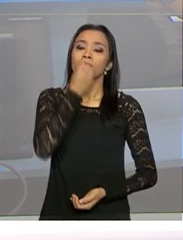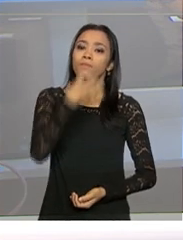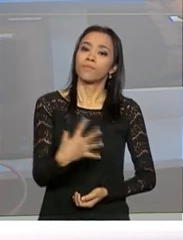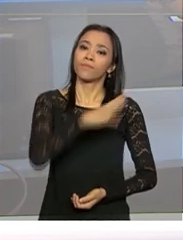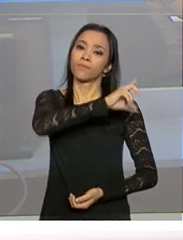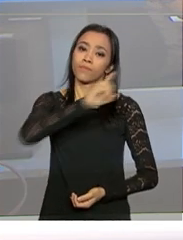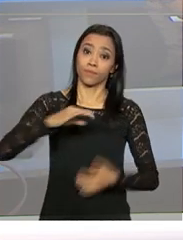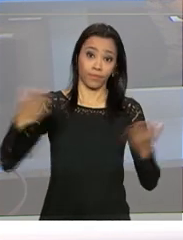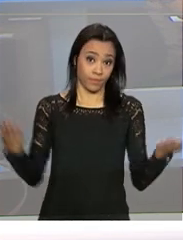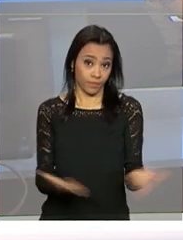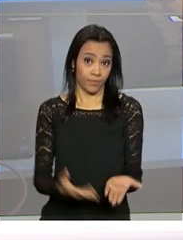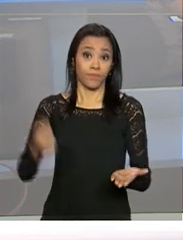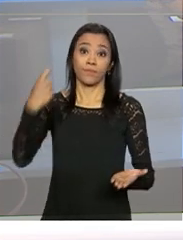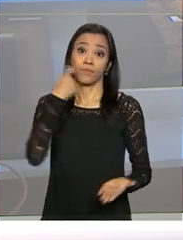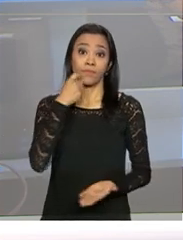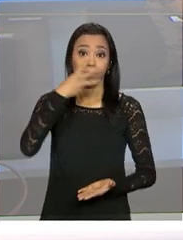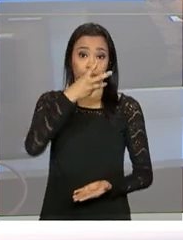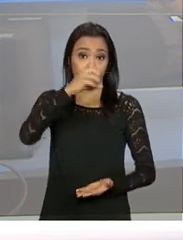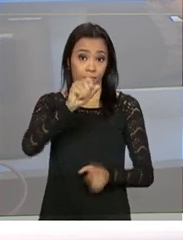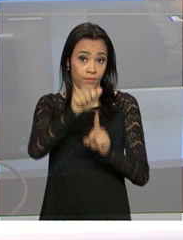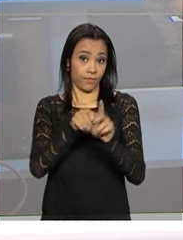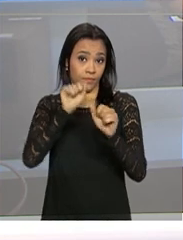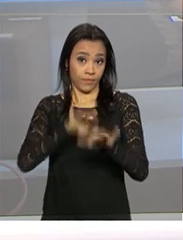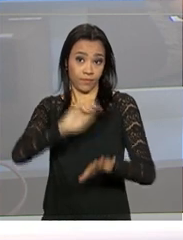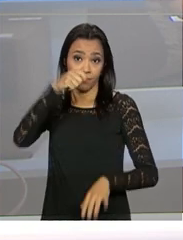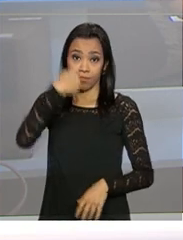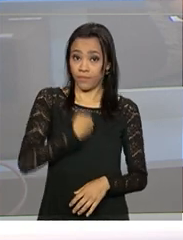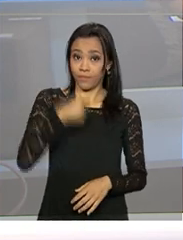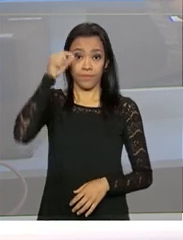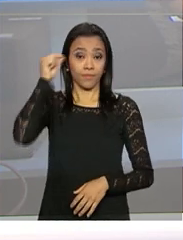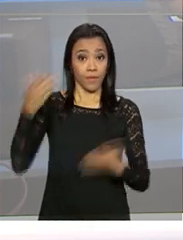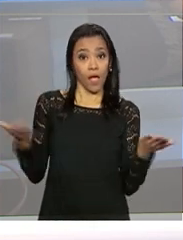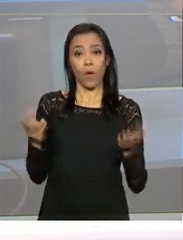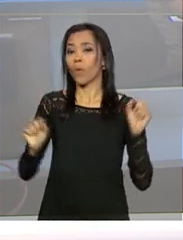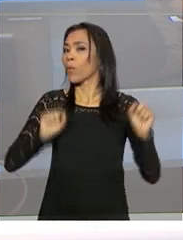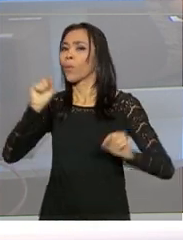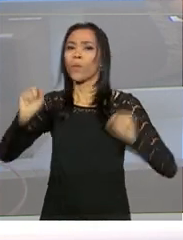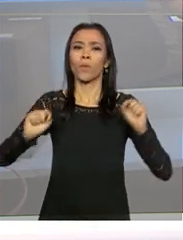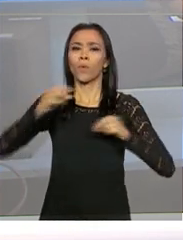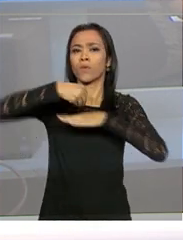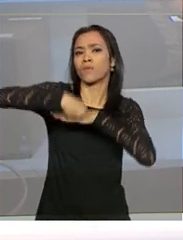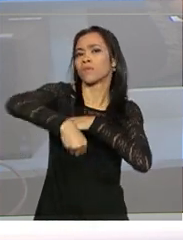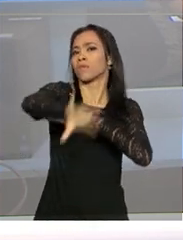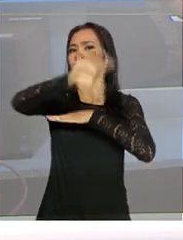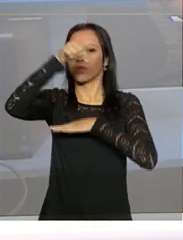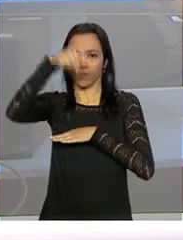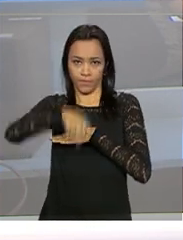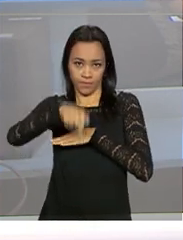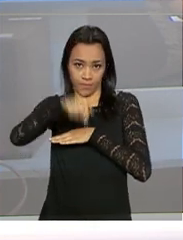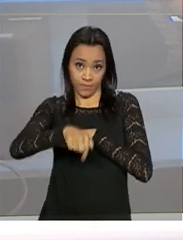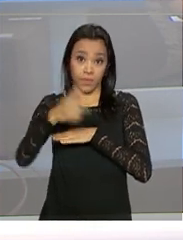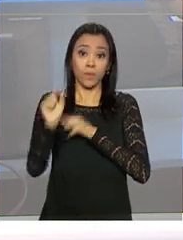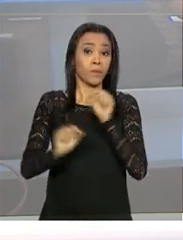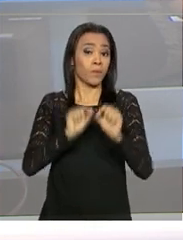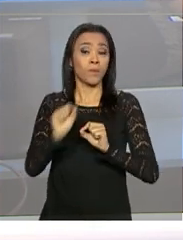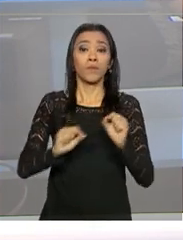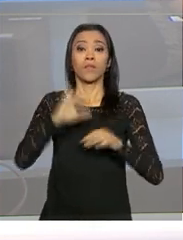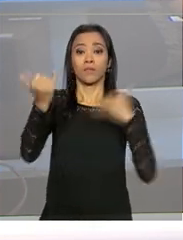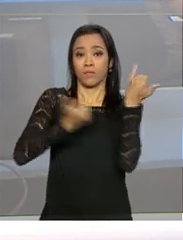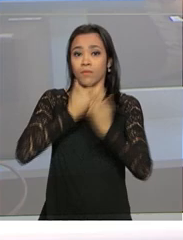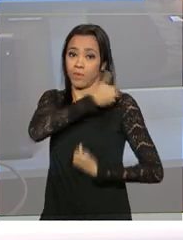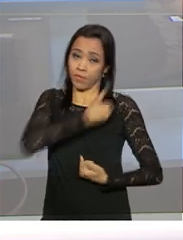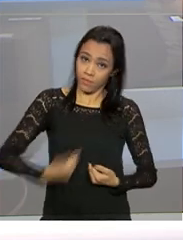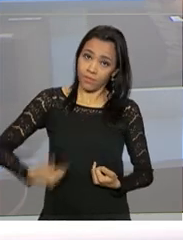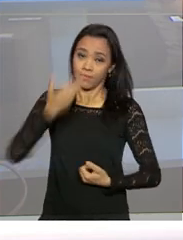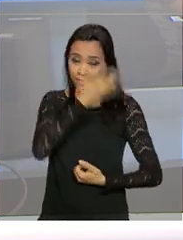Olá, bom dia. Hoje é sexta-feira, 30 de setembro. Eu sou José Luiz Filho e a partir de agora trago para você aqui no Repórter NBR as notícias